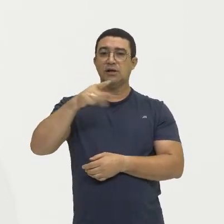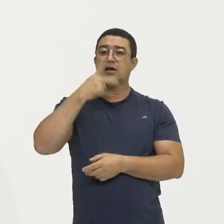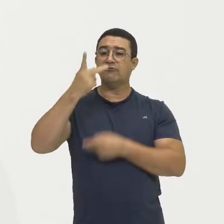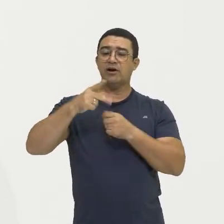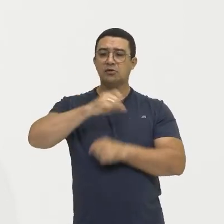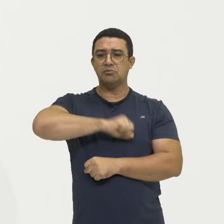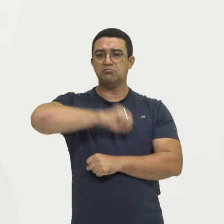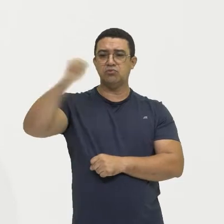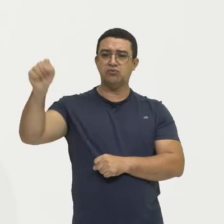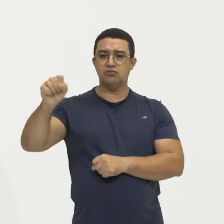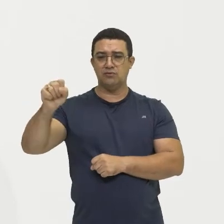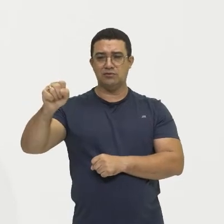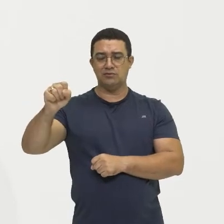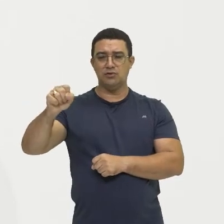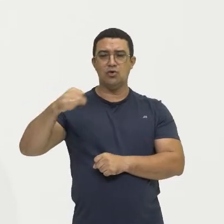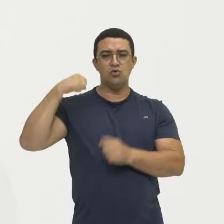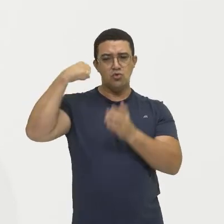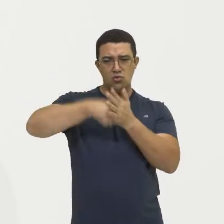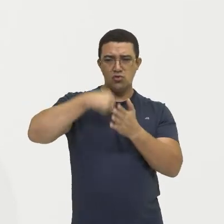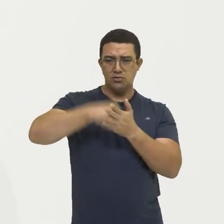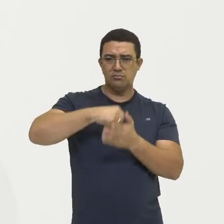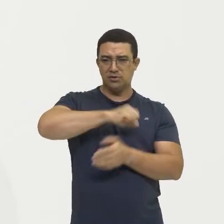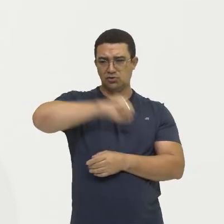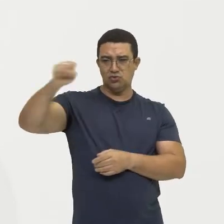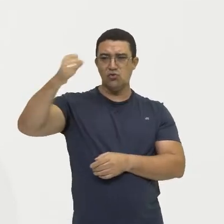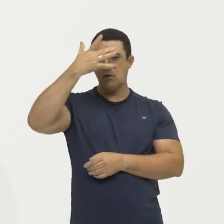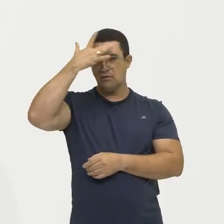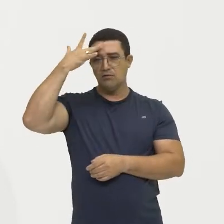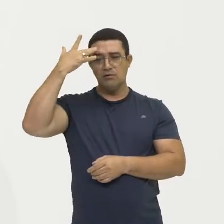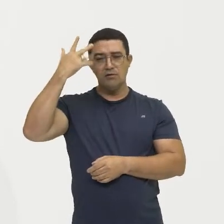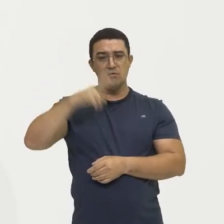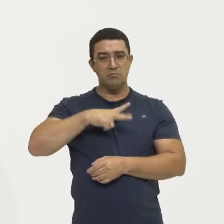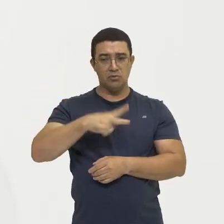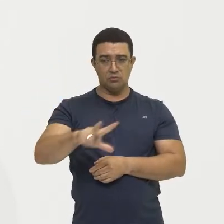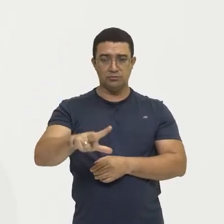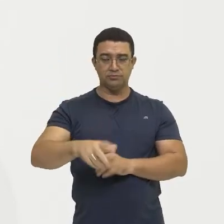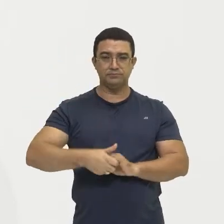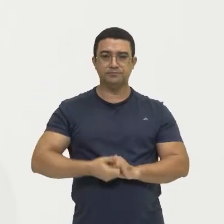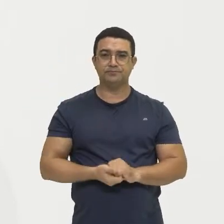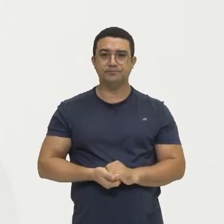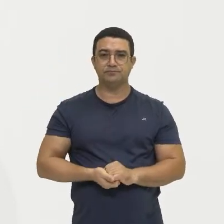povo lusitano, ou seja, dos portugueses. Podem acompanhar agora.